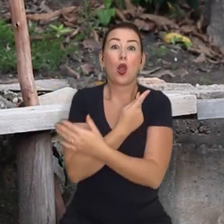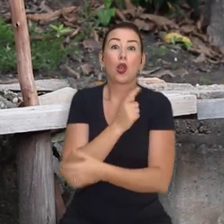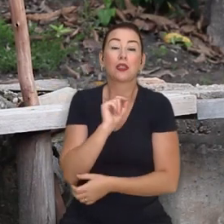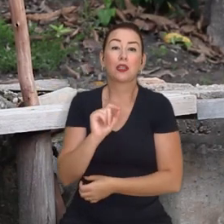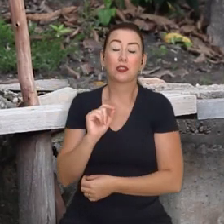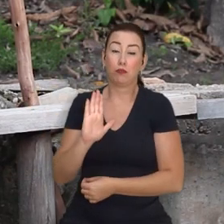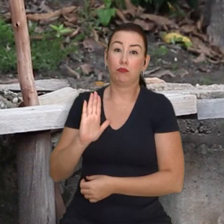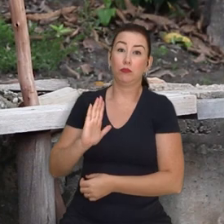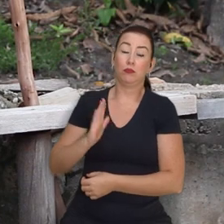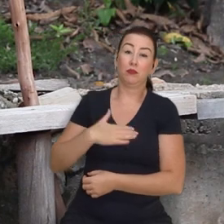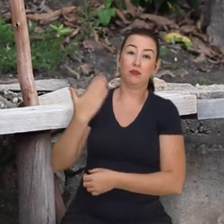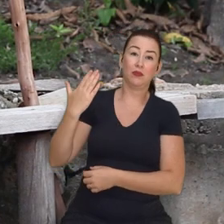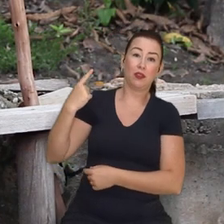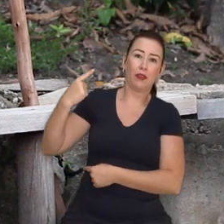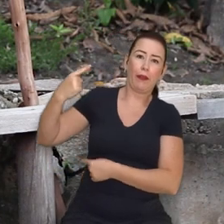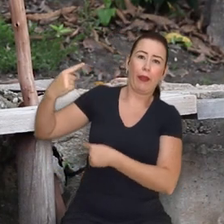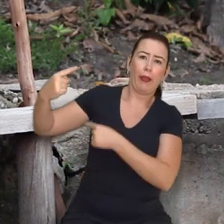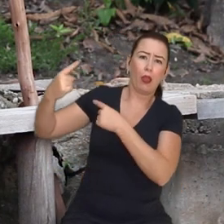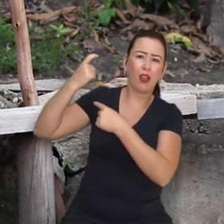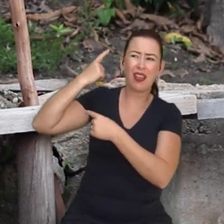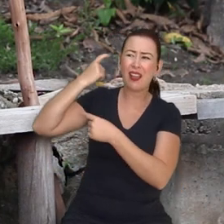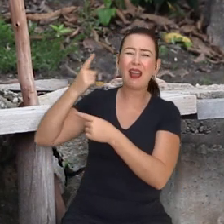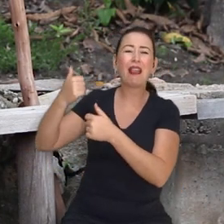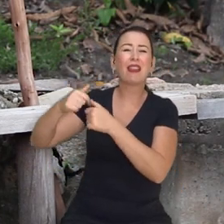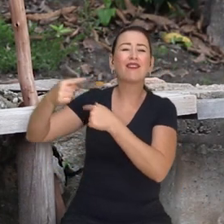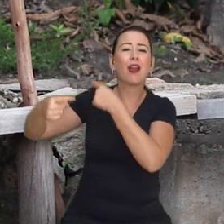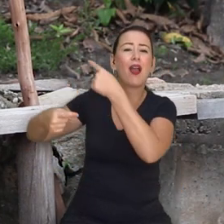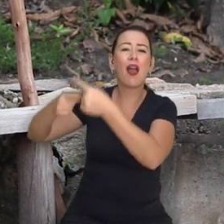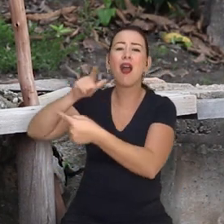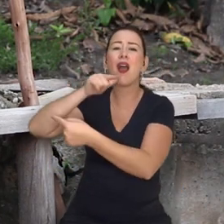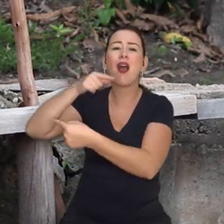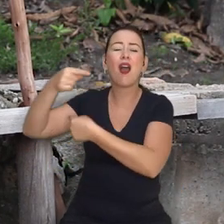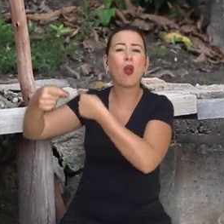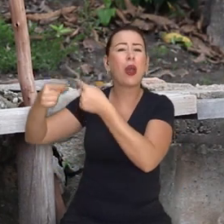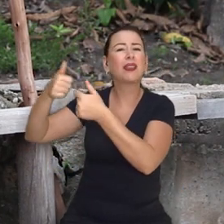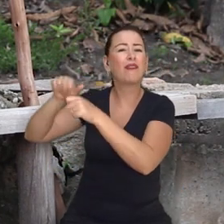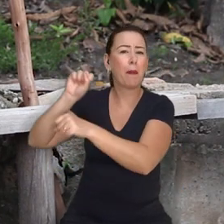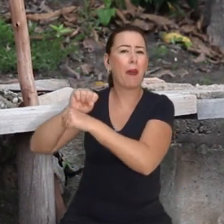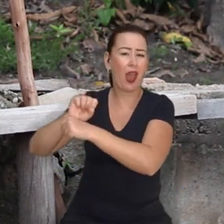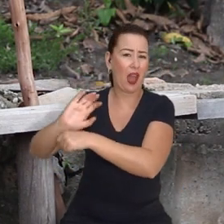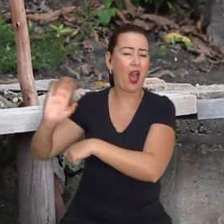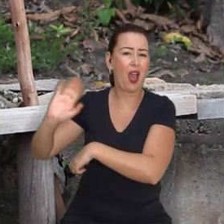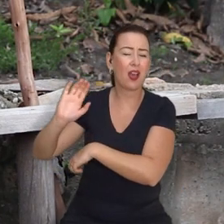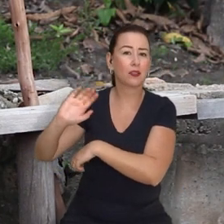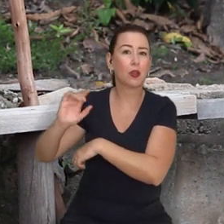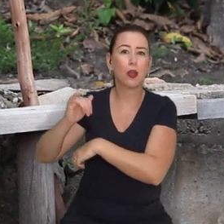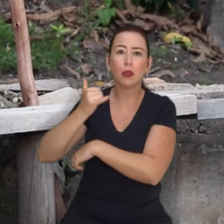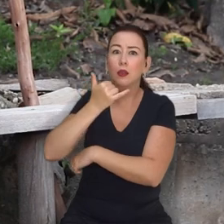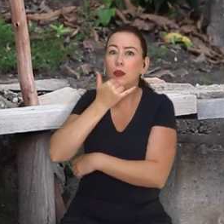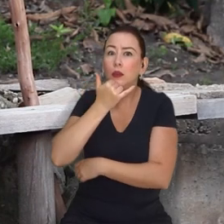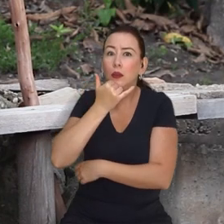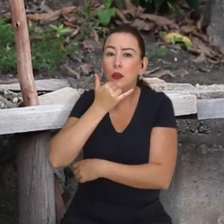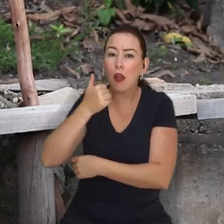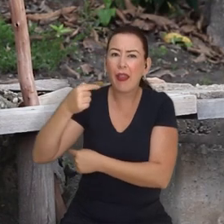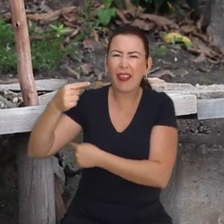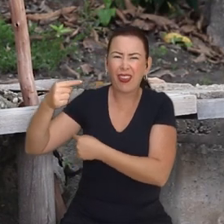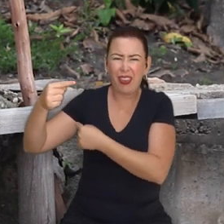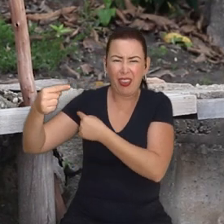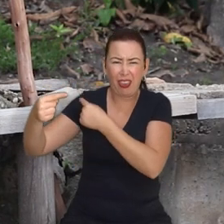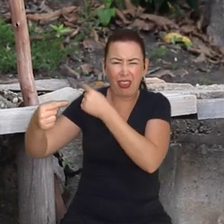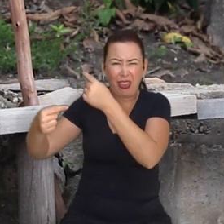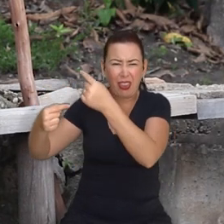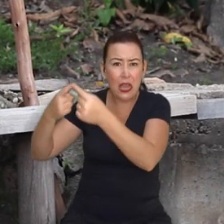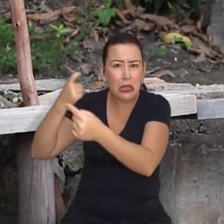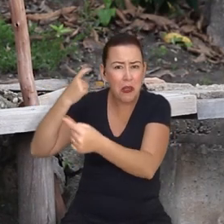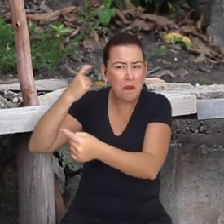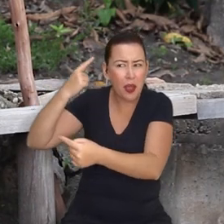não uma moenda de engenho que estava lá encostado, que tirou, porque sentou um engenho de ferro.